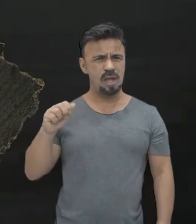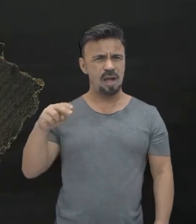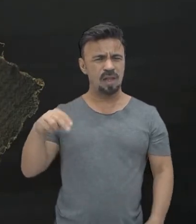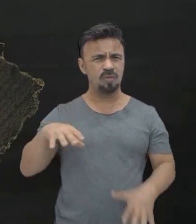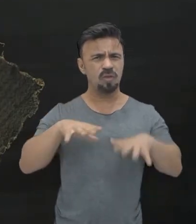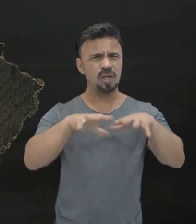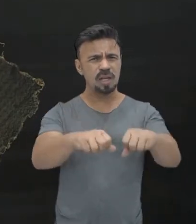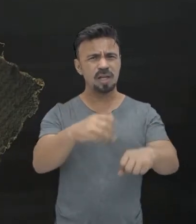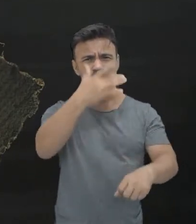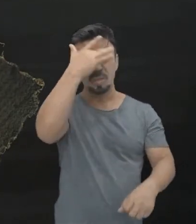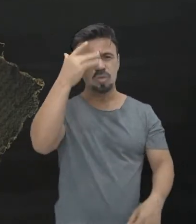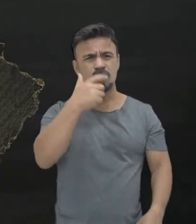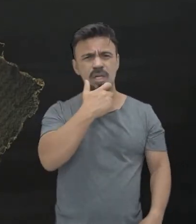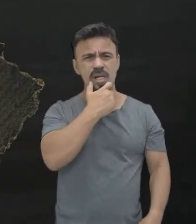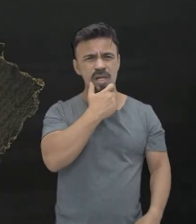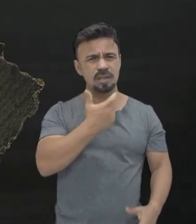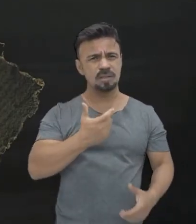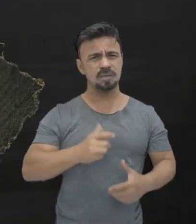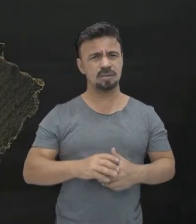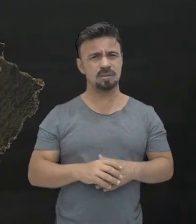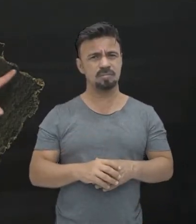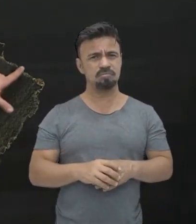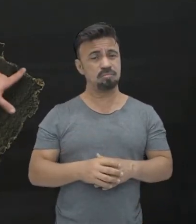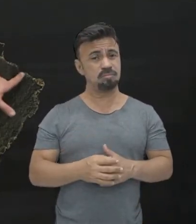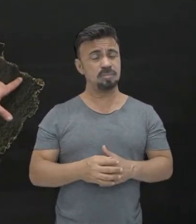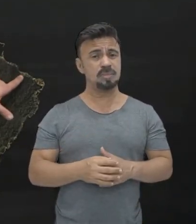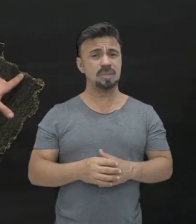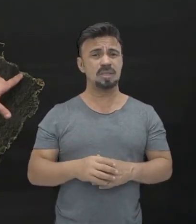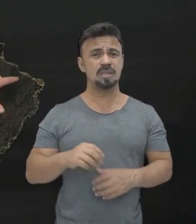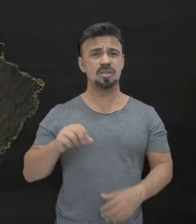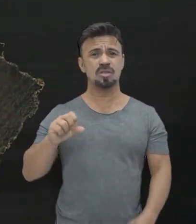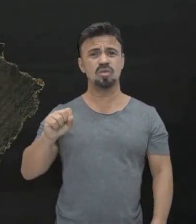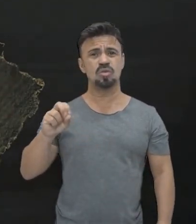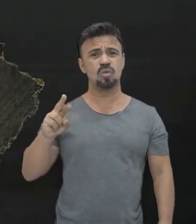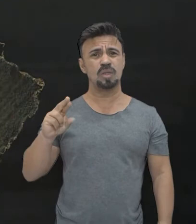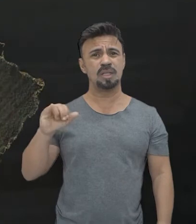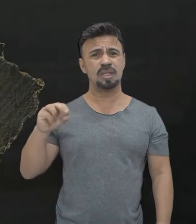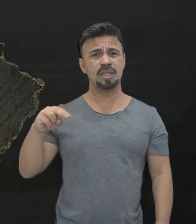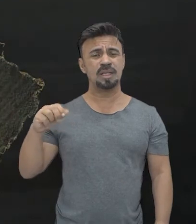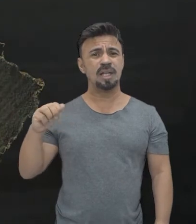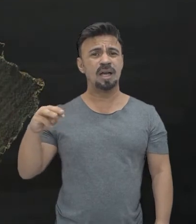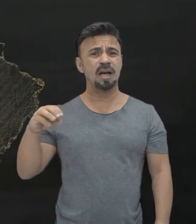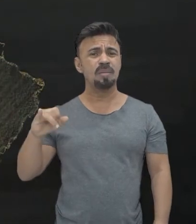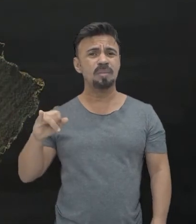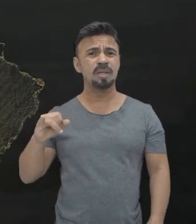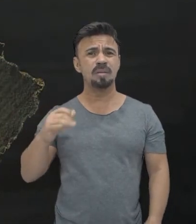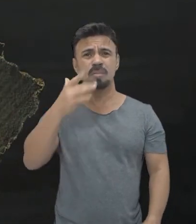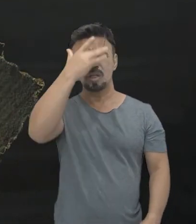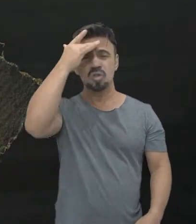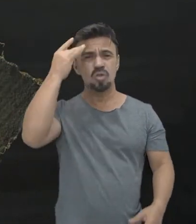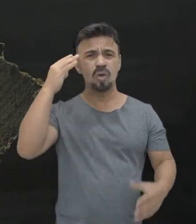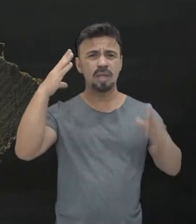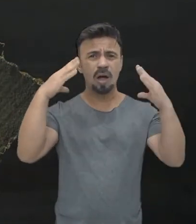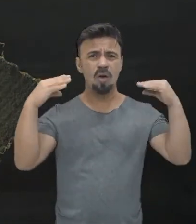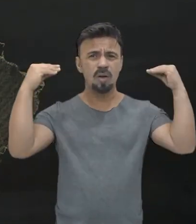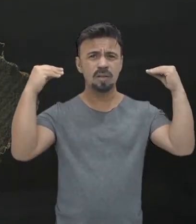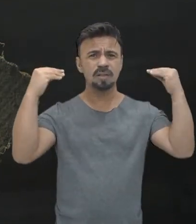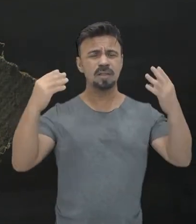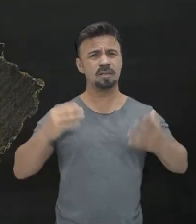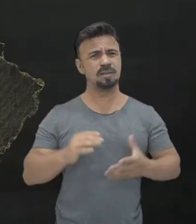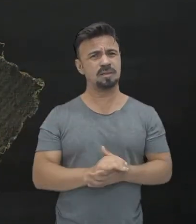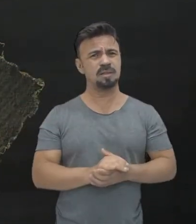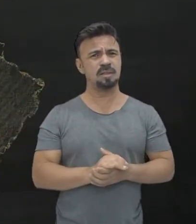por ingleses. Sim, é verdade. Ah, Suriname foi organizada por holandeses. Holandês